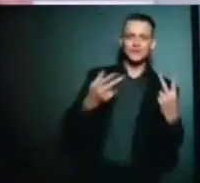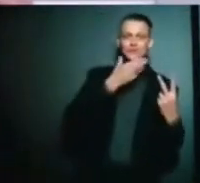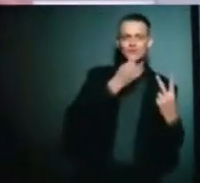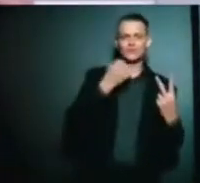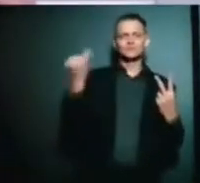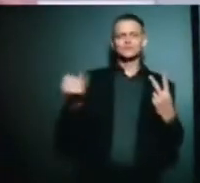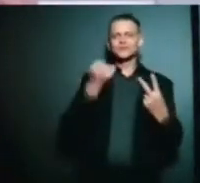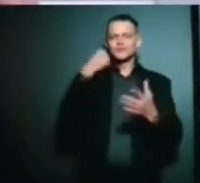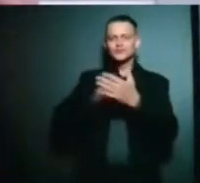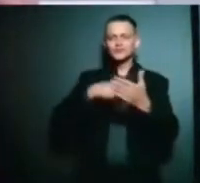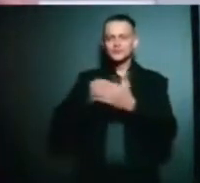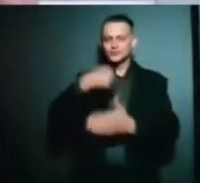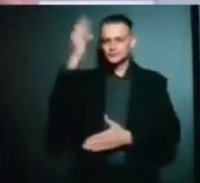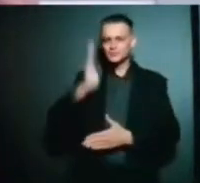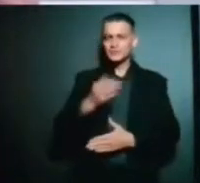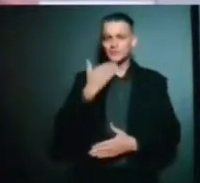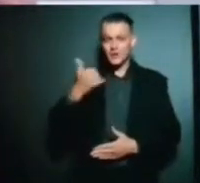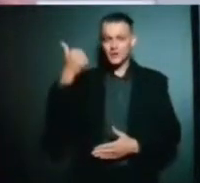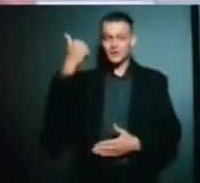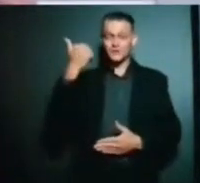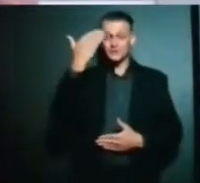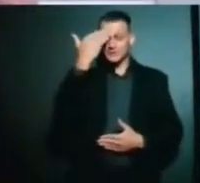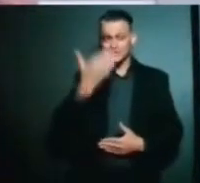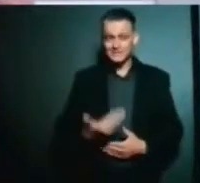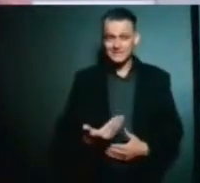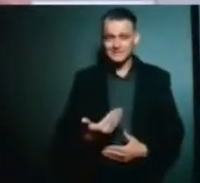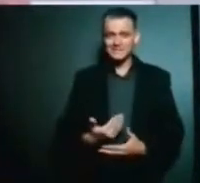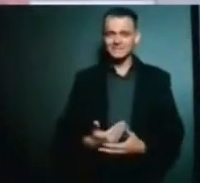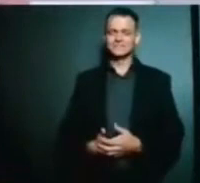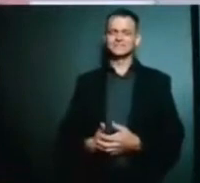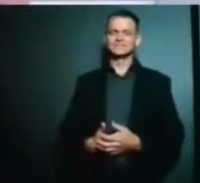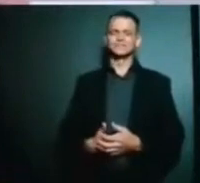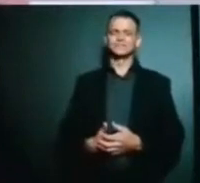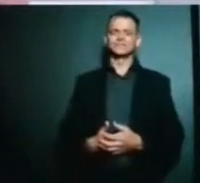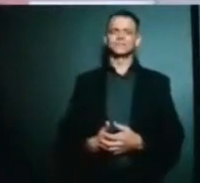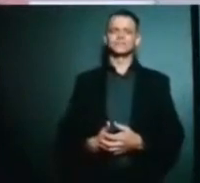estar nessa luta pelo Brasil melhor. Obrigada. Pessoal,